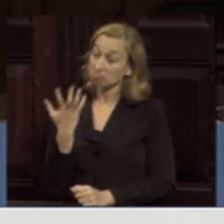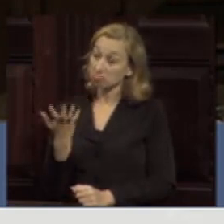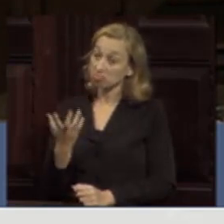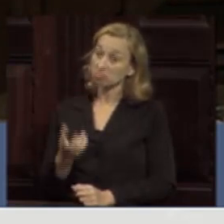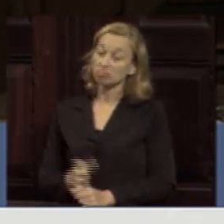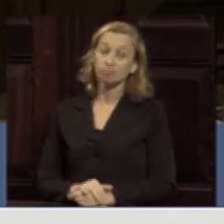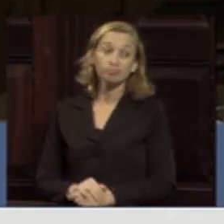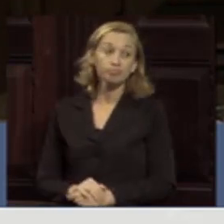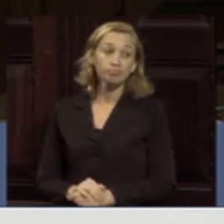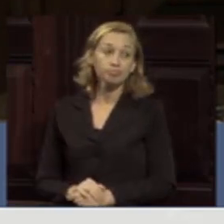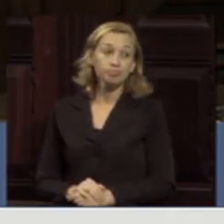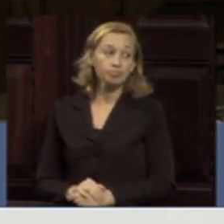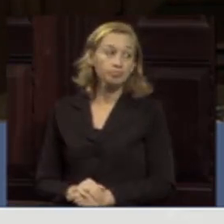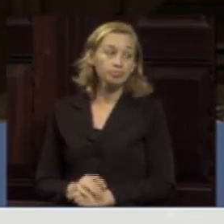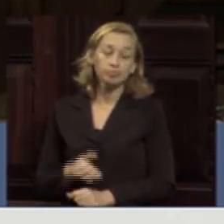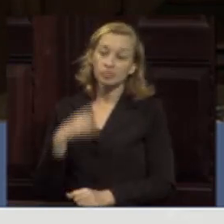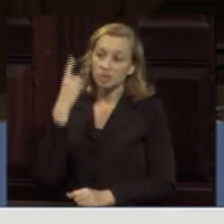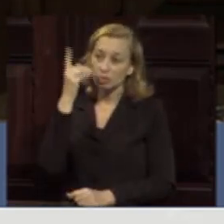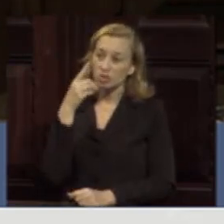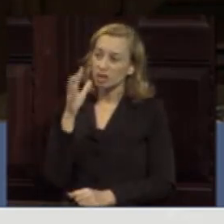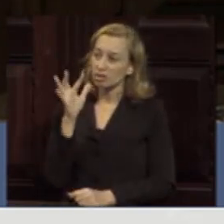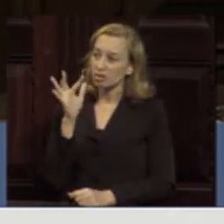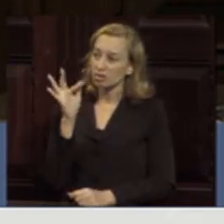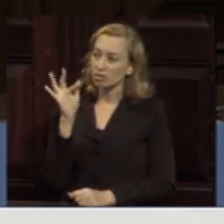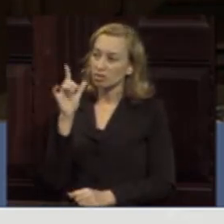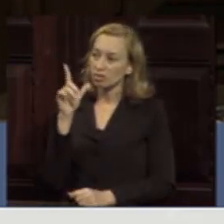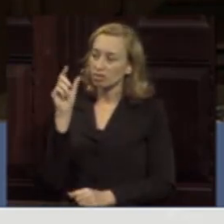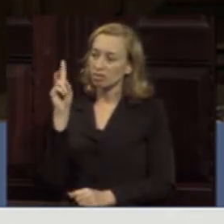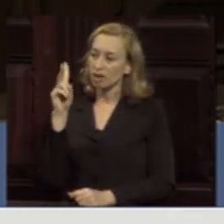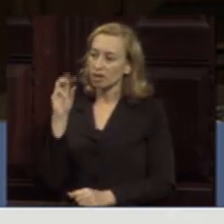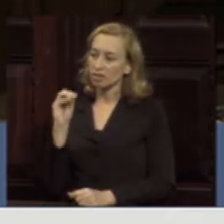tribuna o deputado Flávio Serafini,